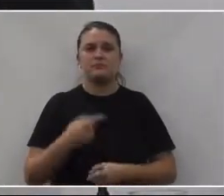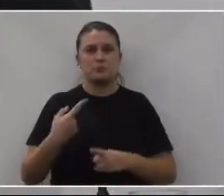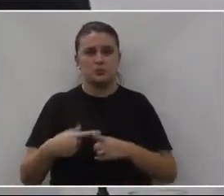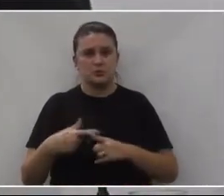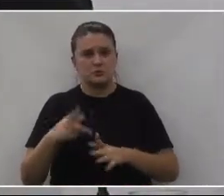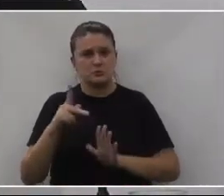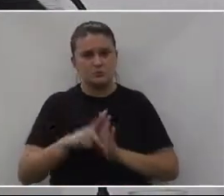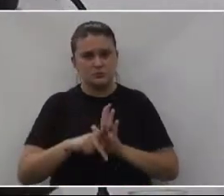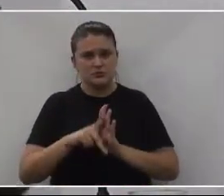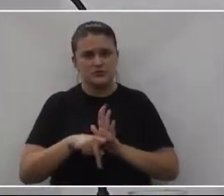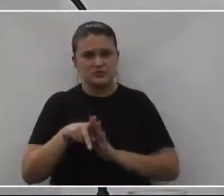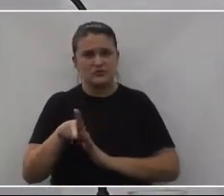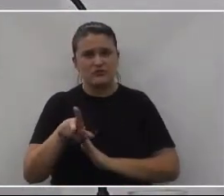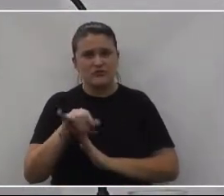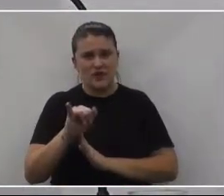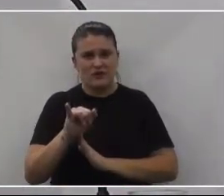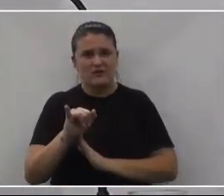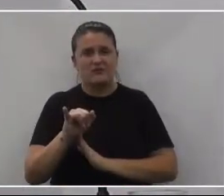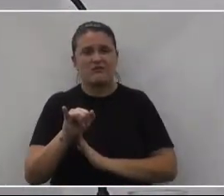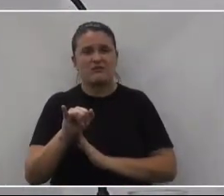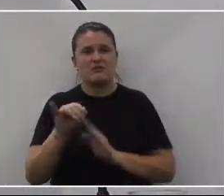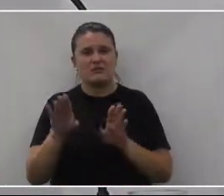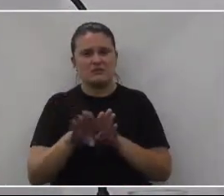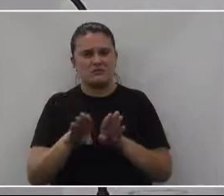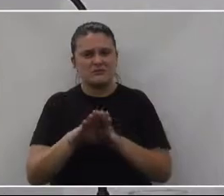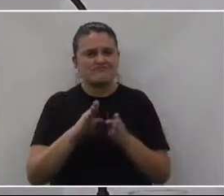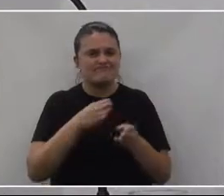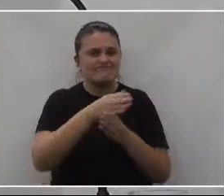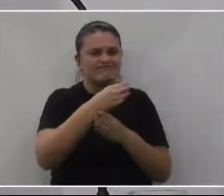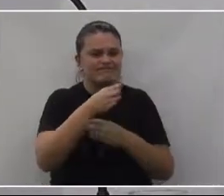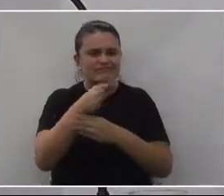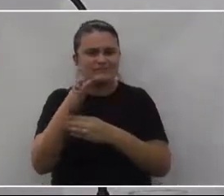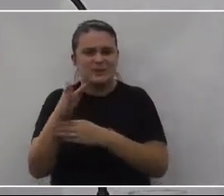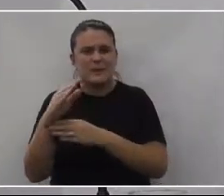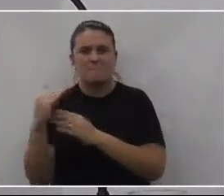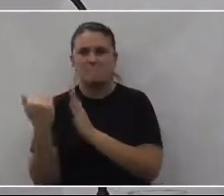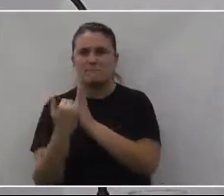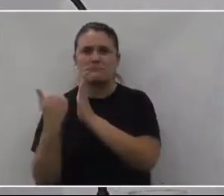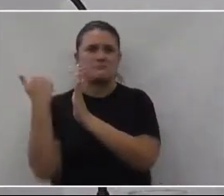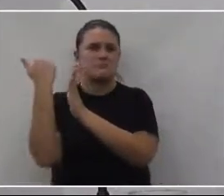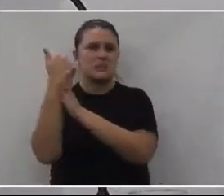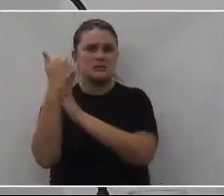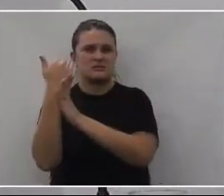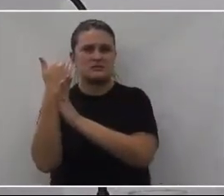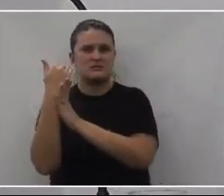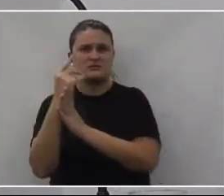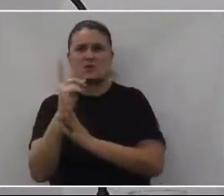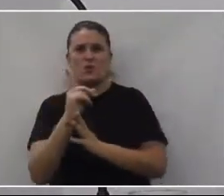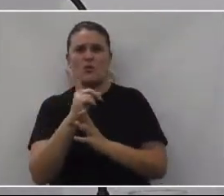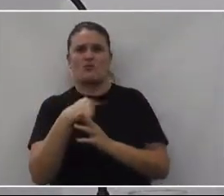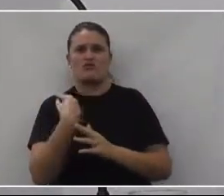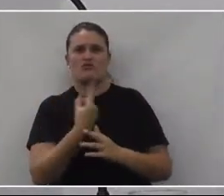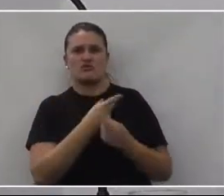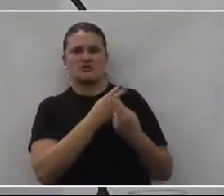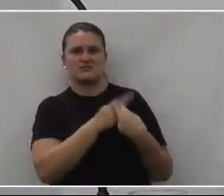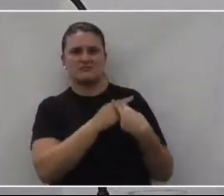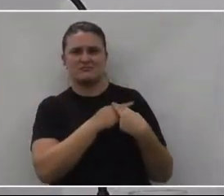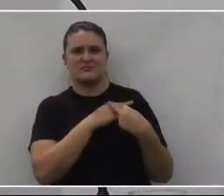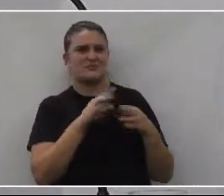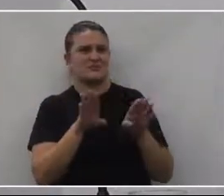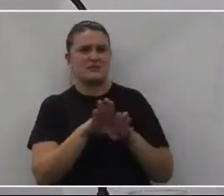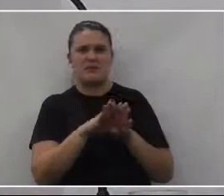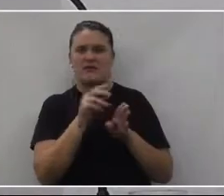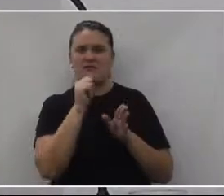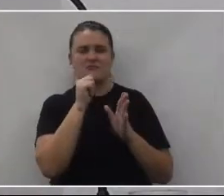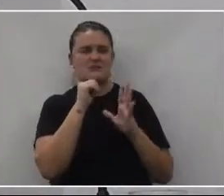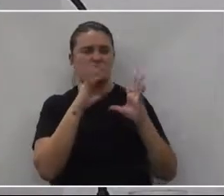ele irá e atingirá trâmites acima onde não é do nosso alcance e nem de total